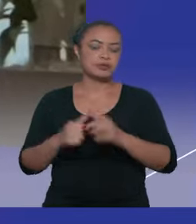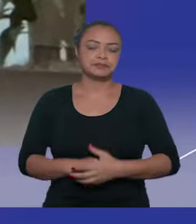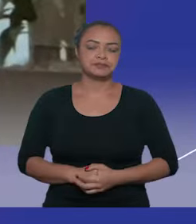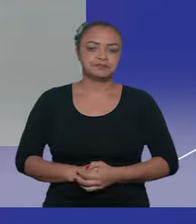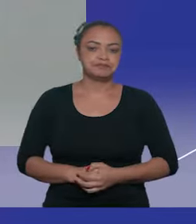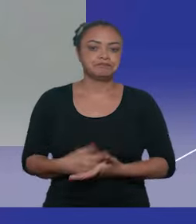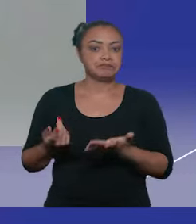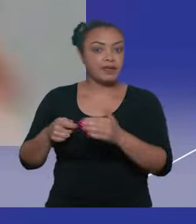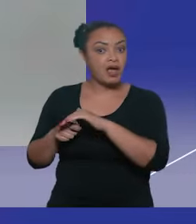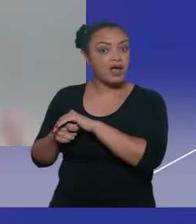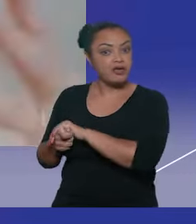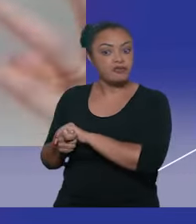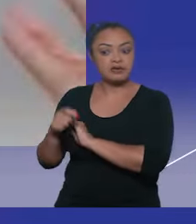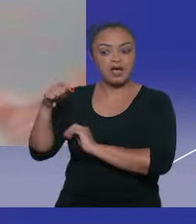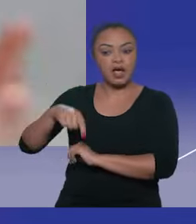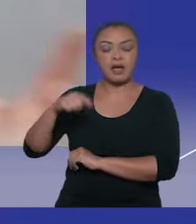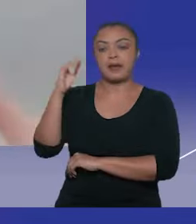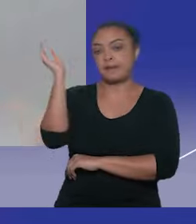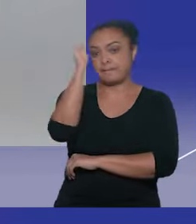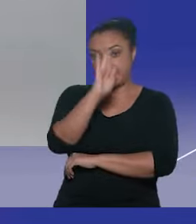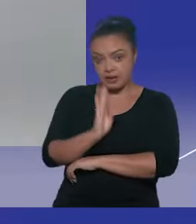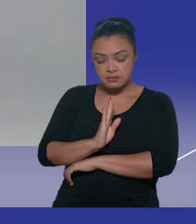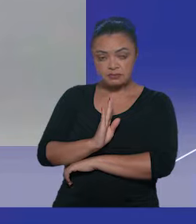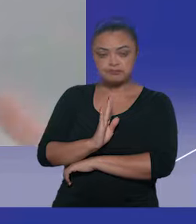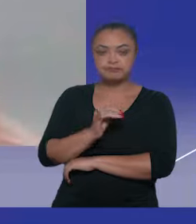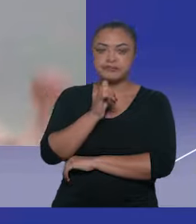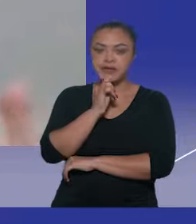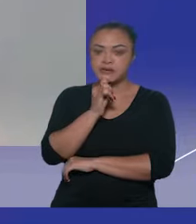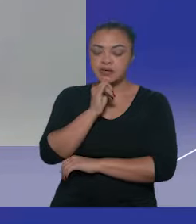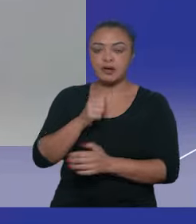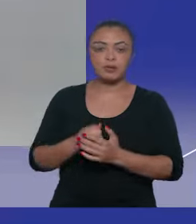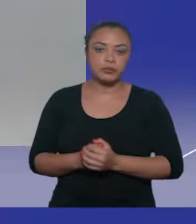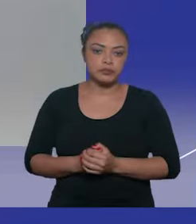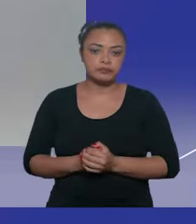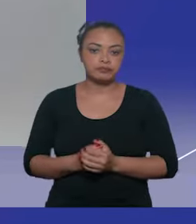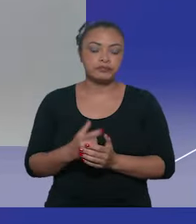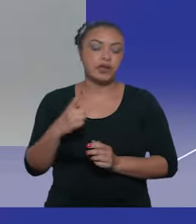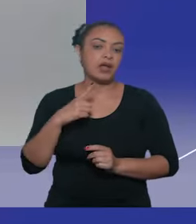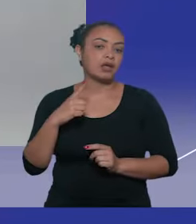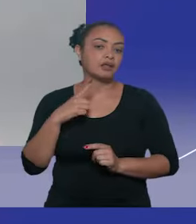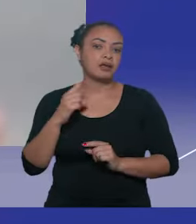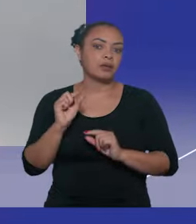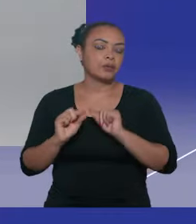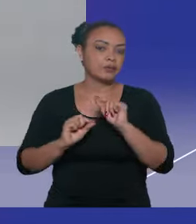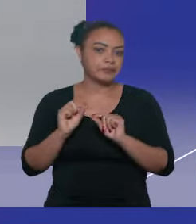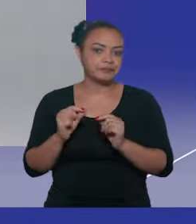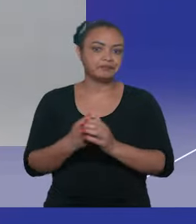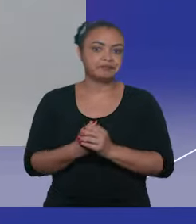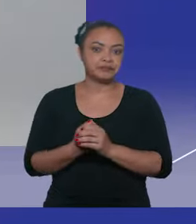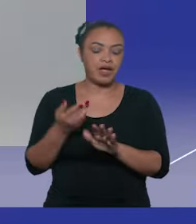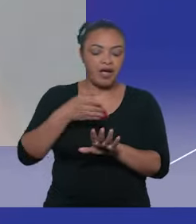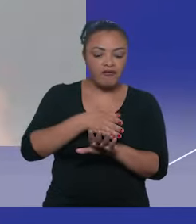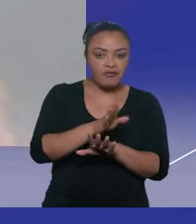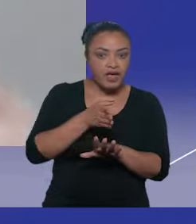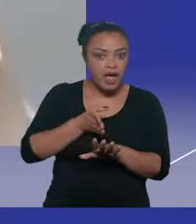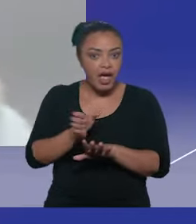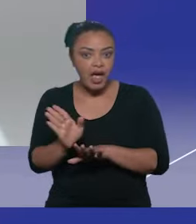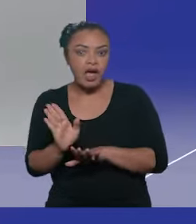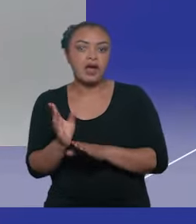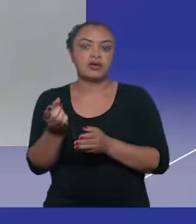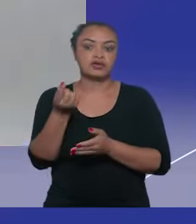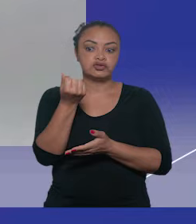seus investimentos. Dos investidores brasileiros, por exemplo, a gente tem como se diz, home bias, né? Então, a gente é viesado